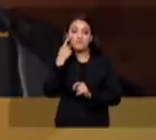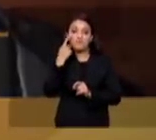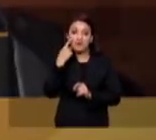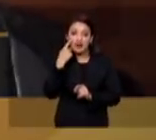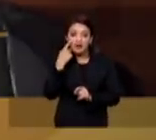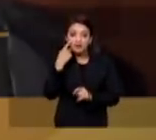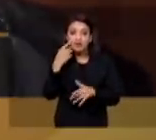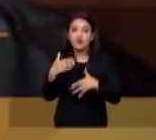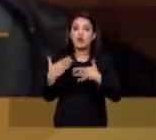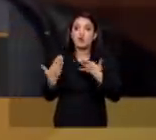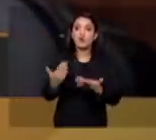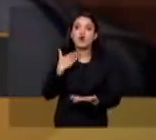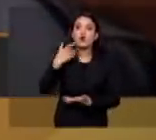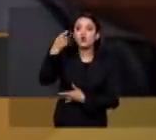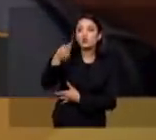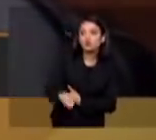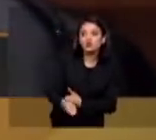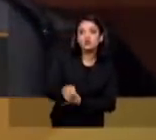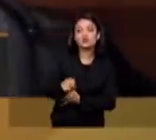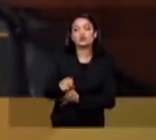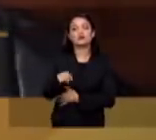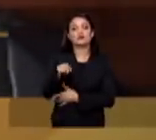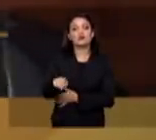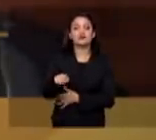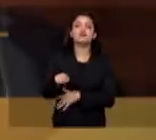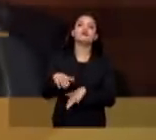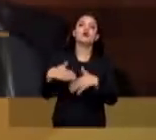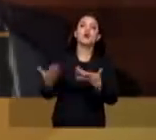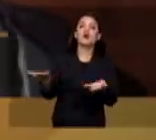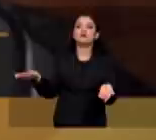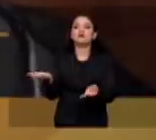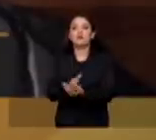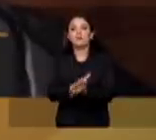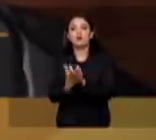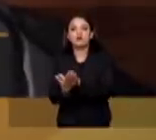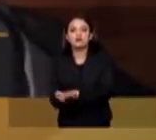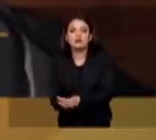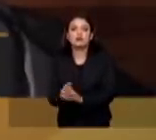do magistrado em causas que podem ou não evidenciar a